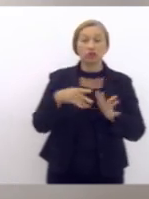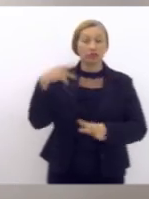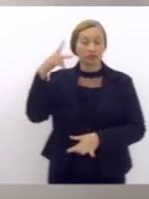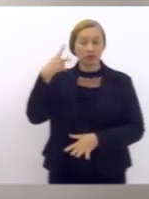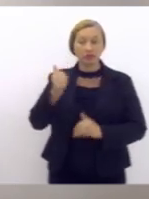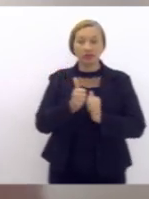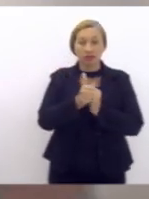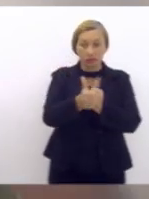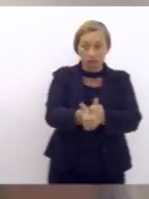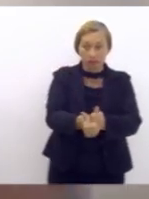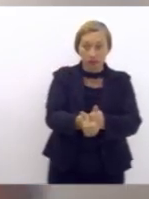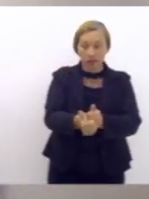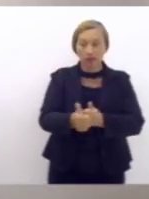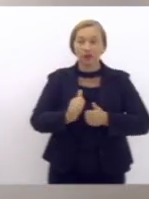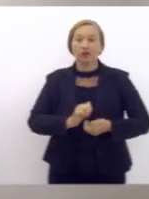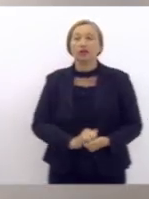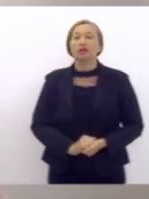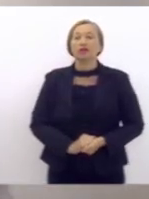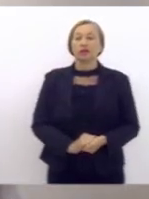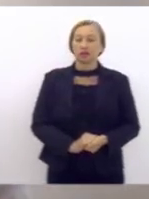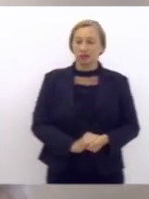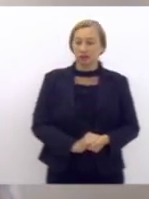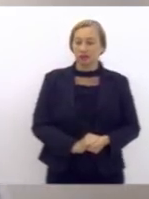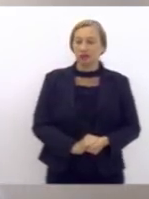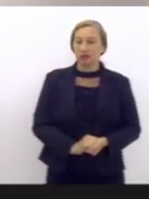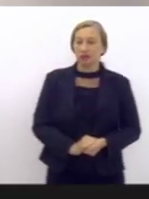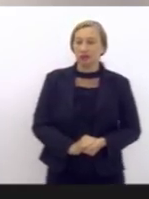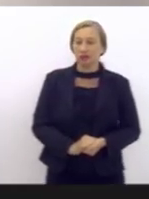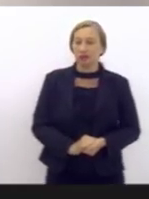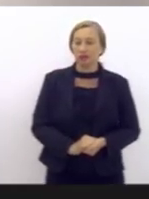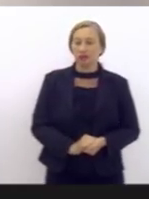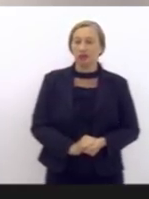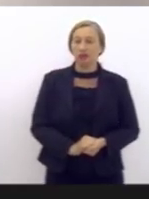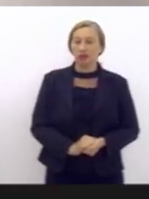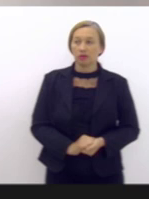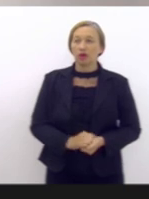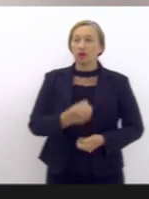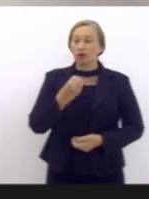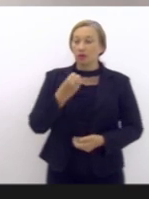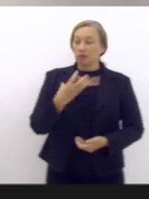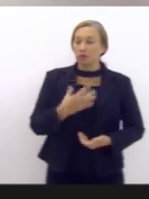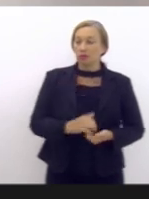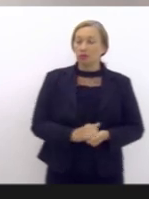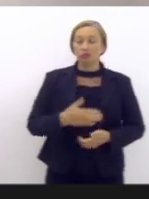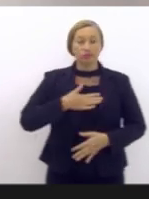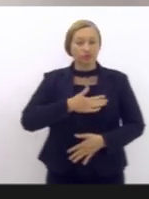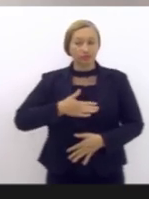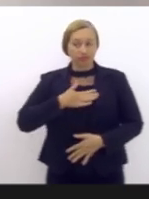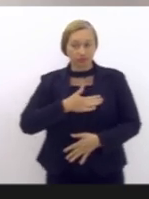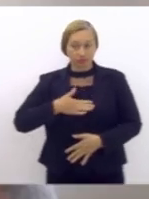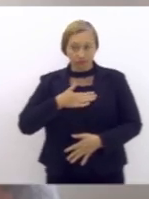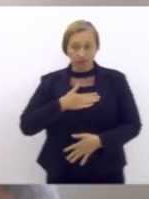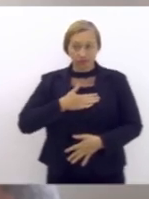que nos acompanham, público que nos acompanha também. Bom, eu gostaria de fazer